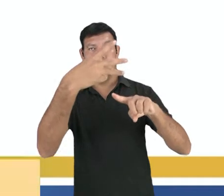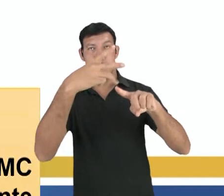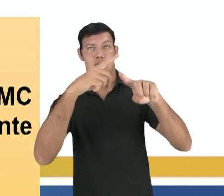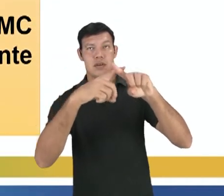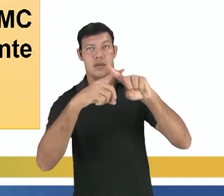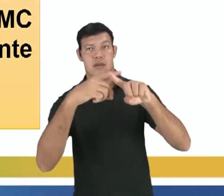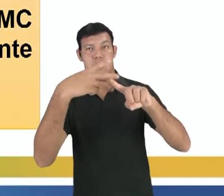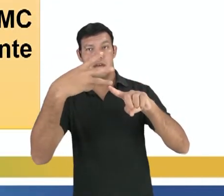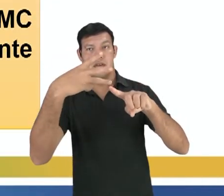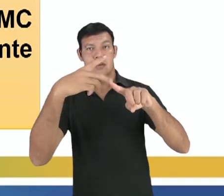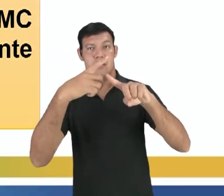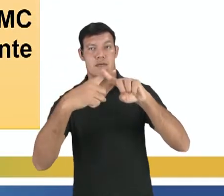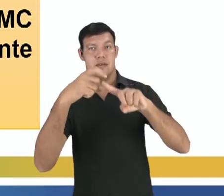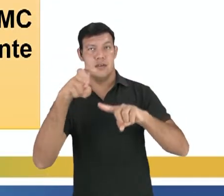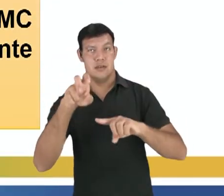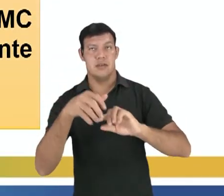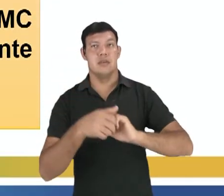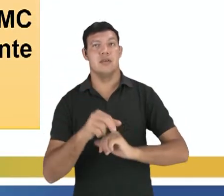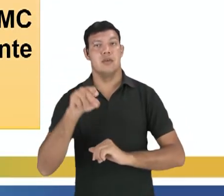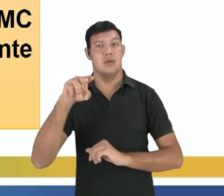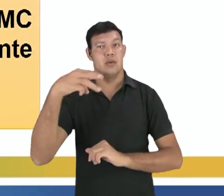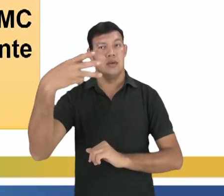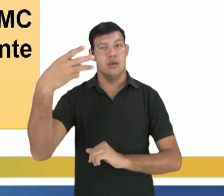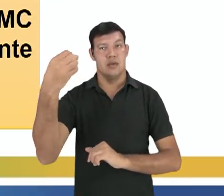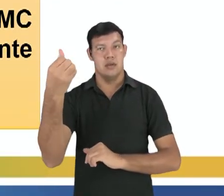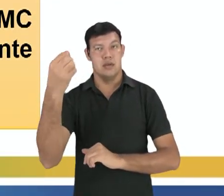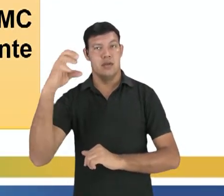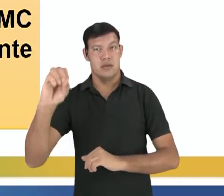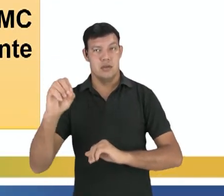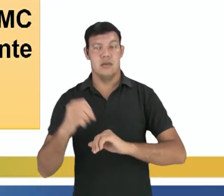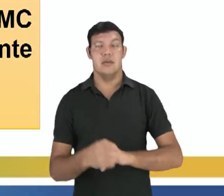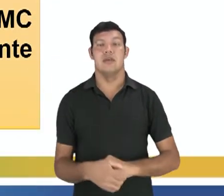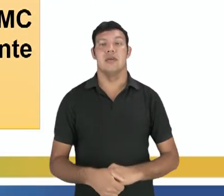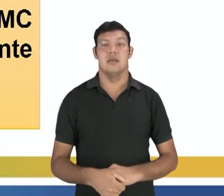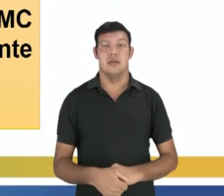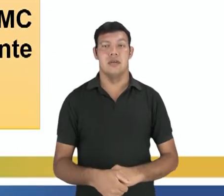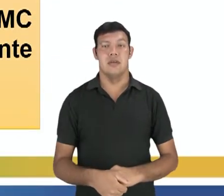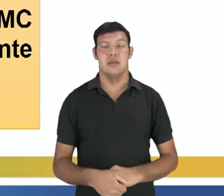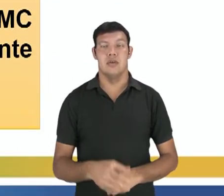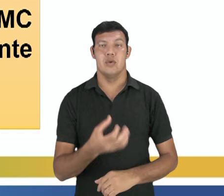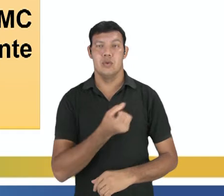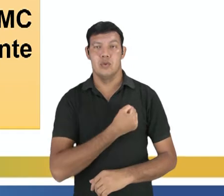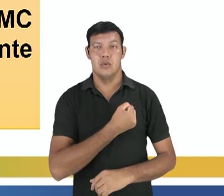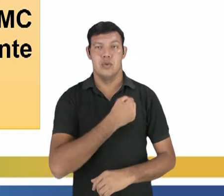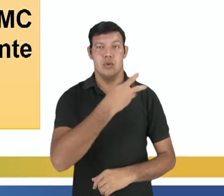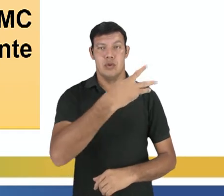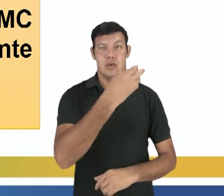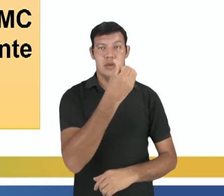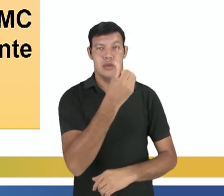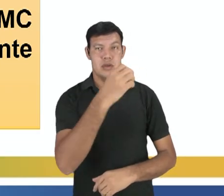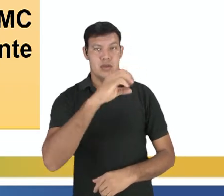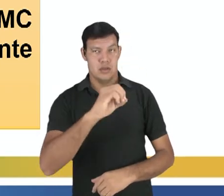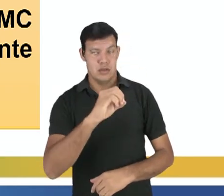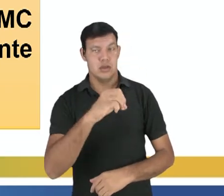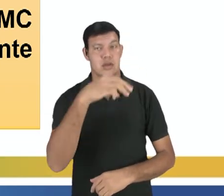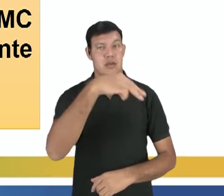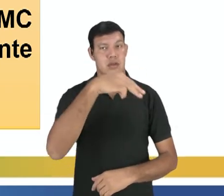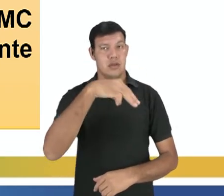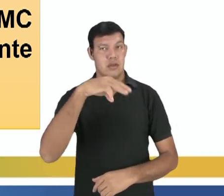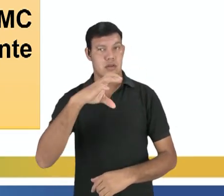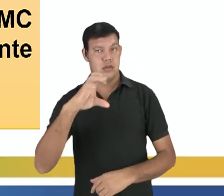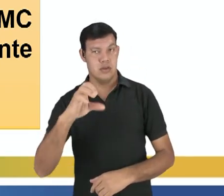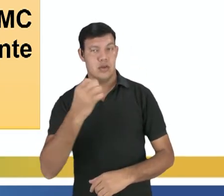360. Então, o 360 é o MMC, o menor múltiplo comum entre 15,